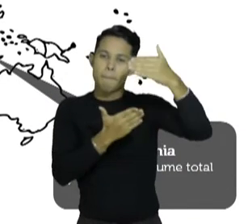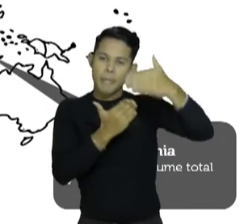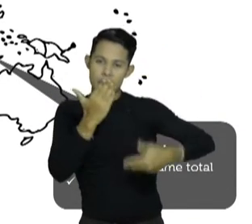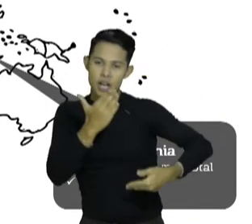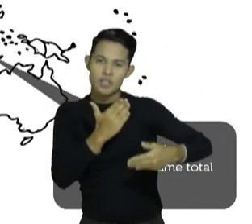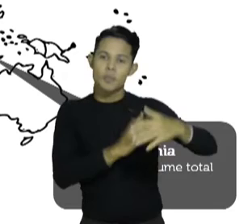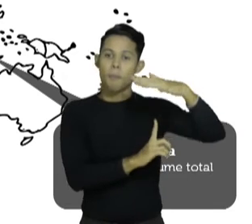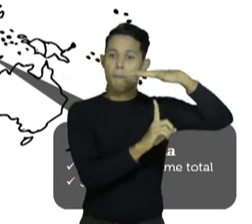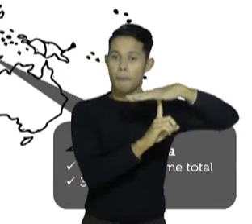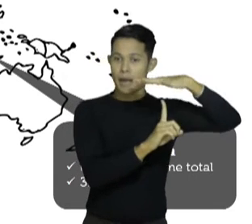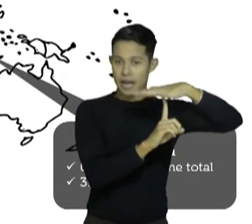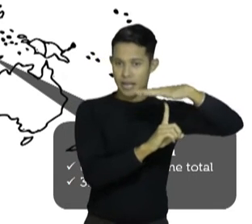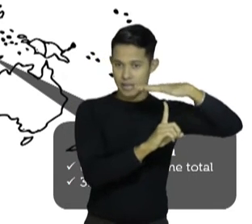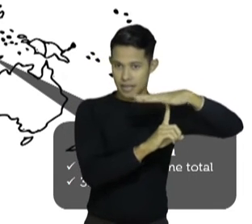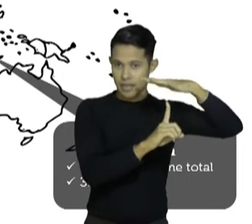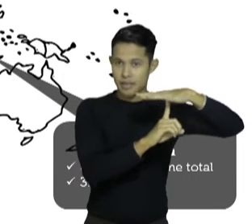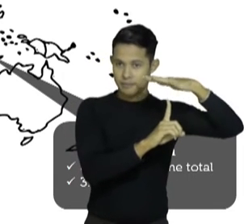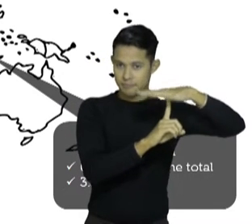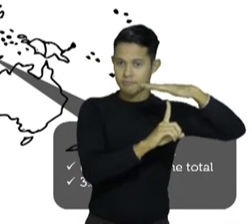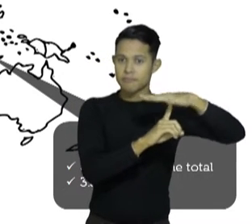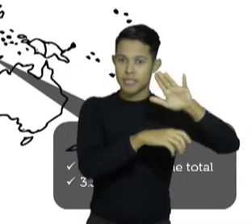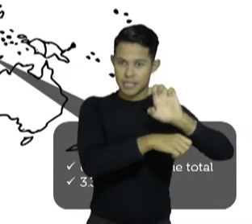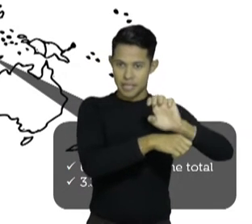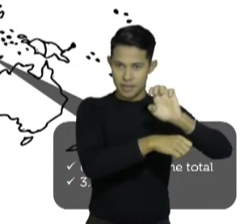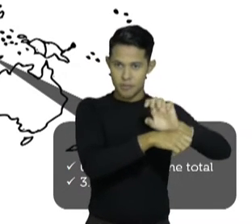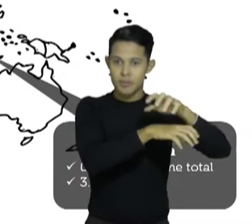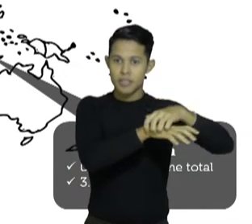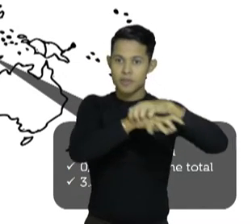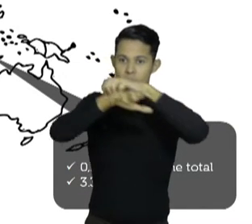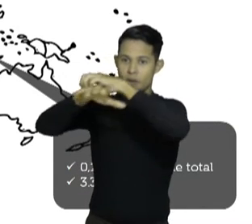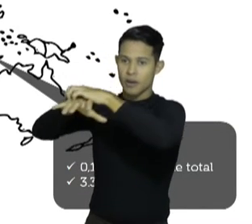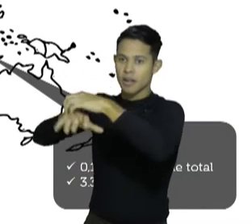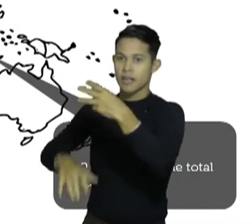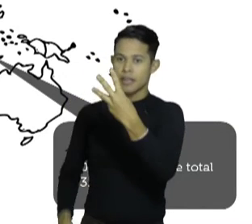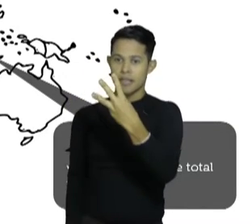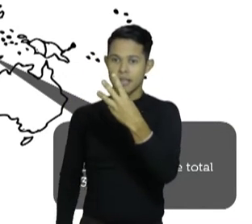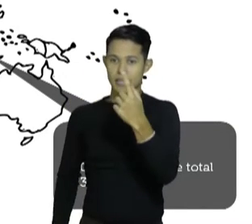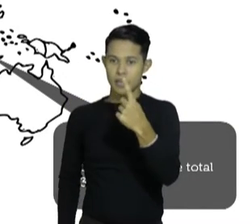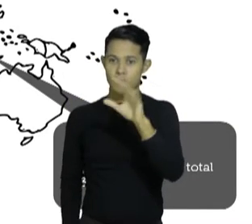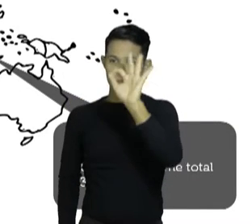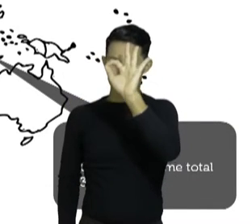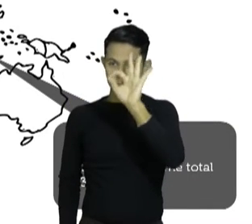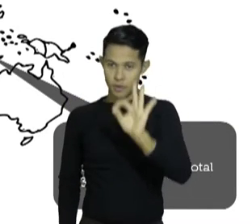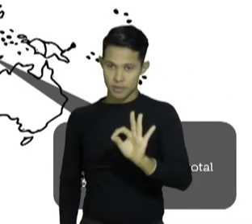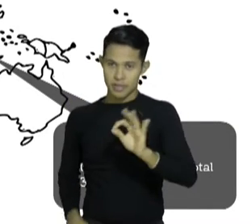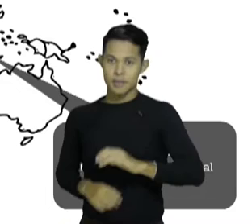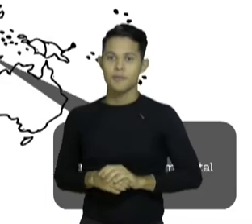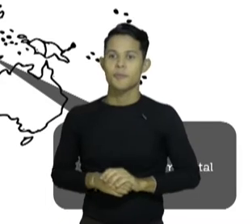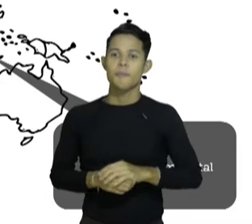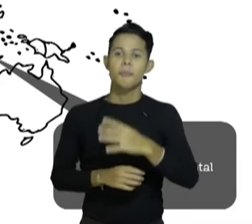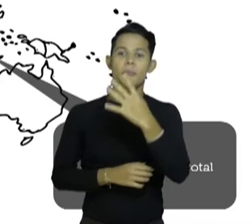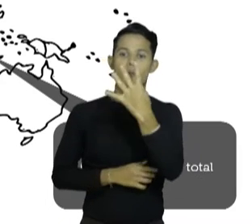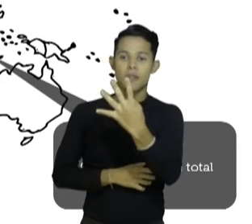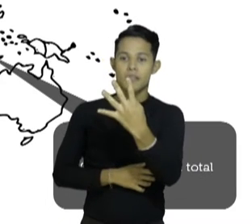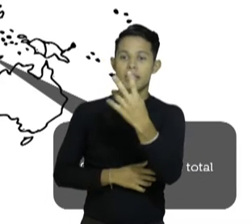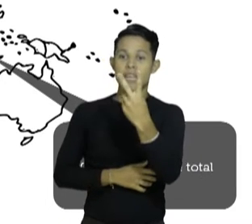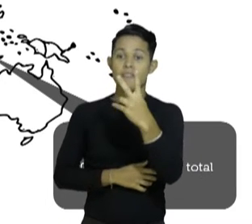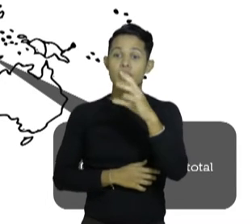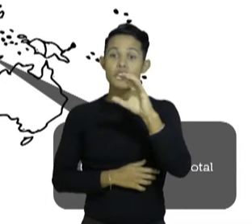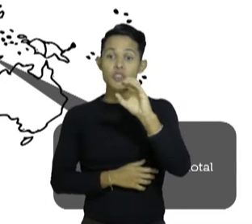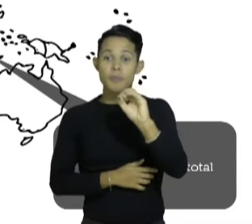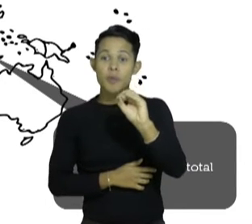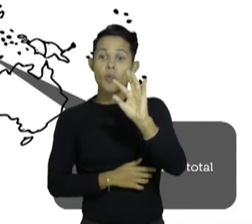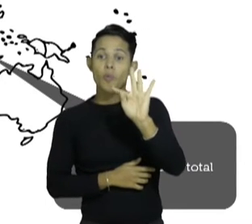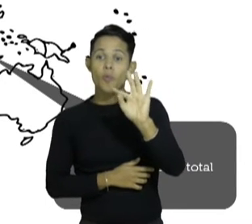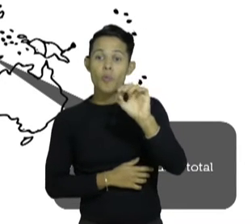31% da carne de frango 420.000 toneladas